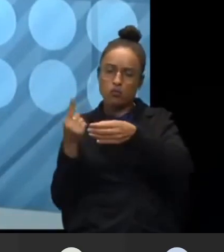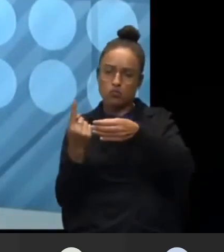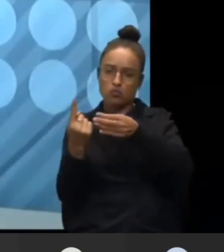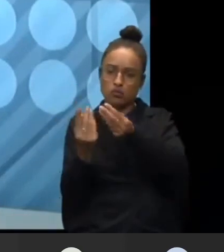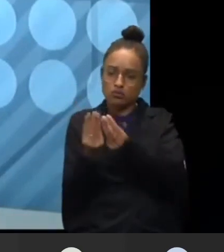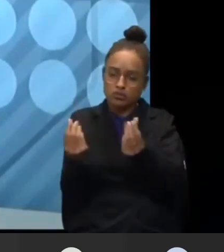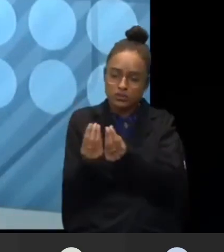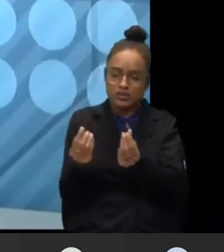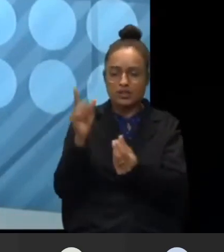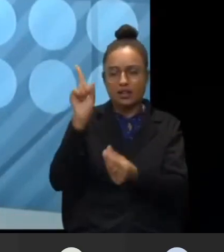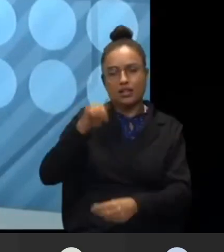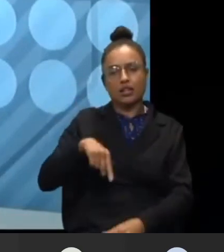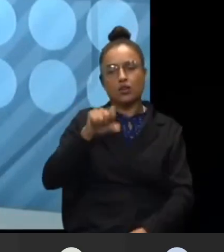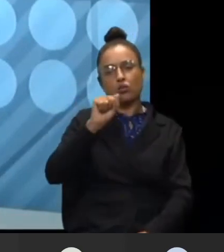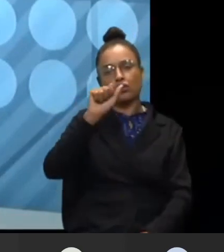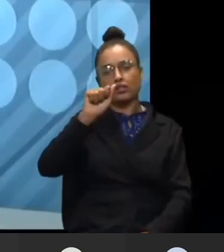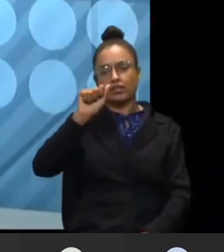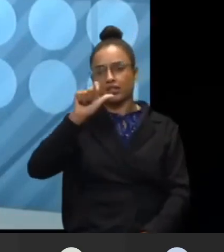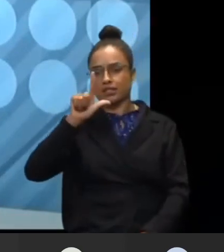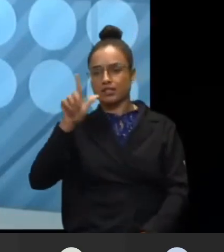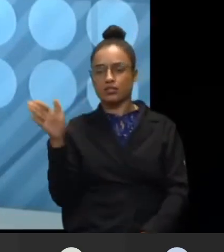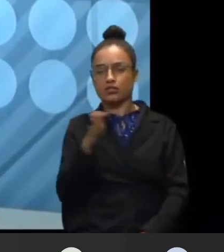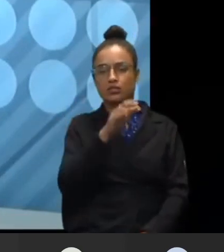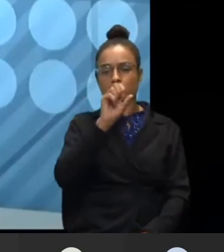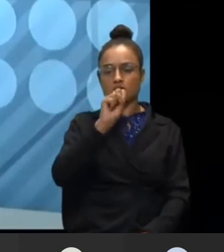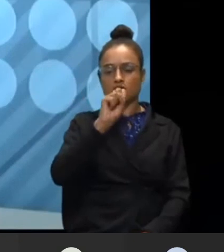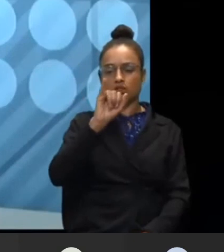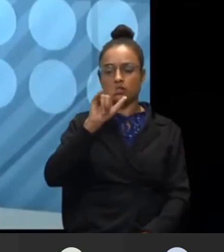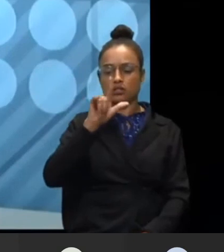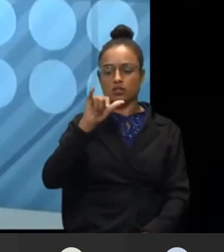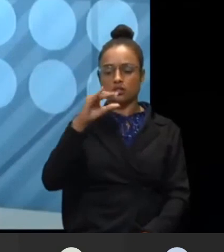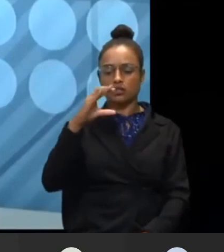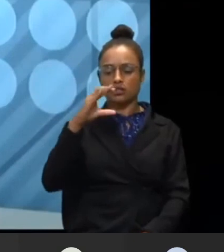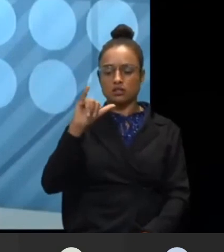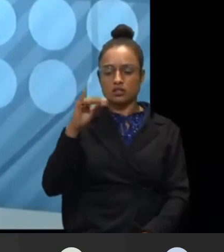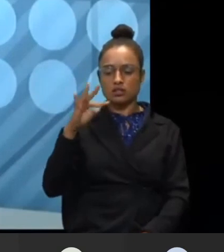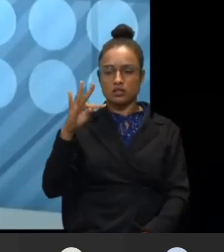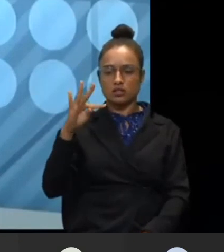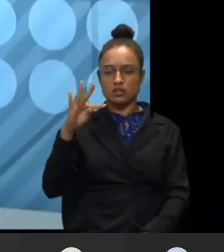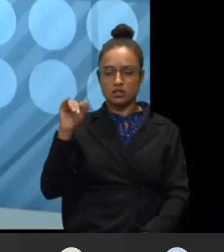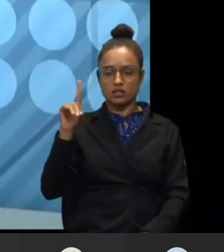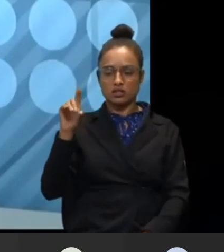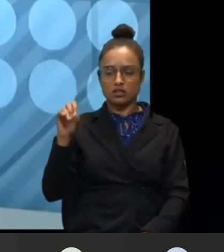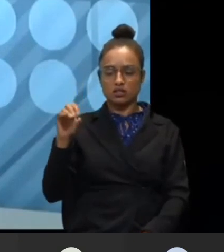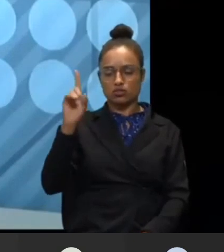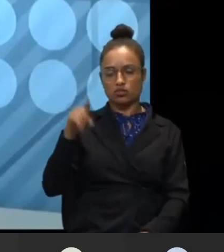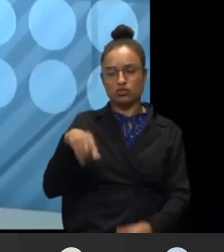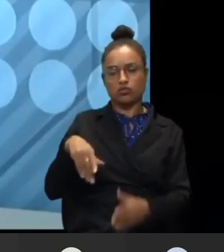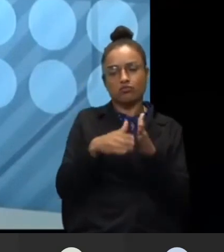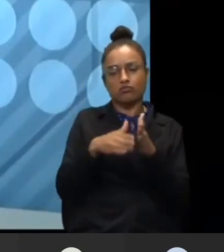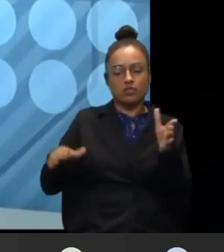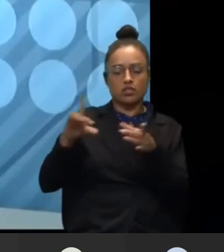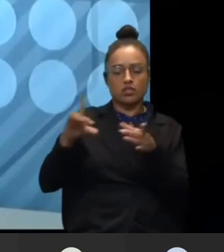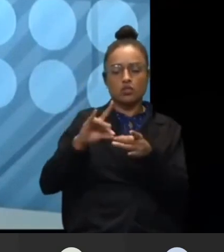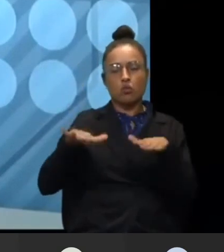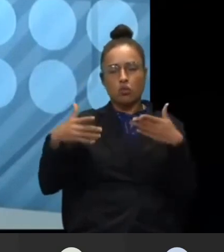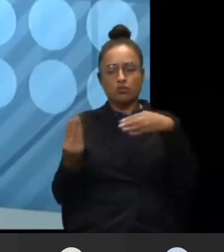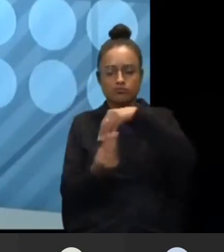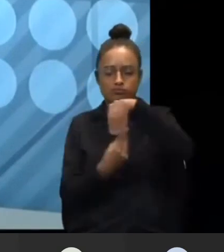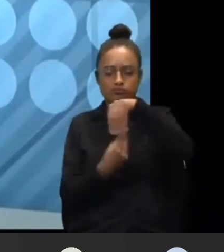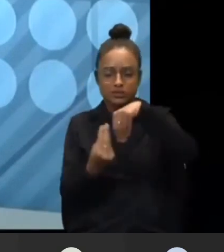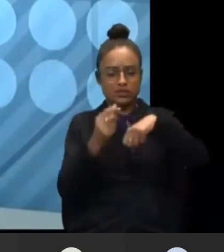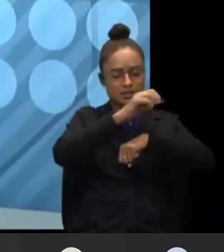essa titulação, então o NaOH vai reagindo com o nosso ácido graxo. Após reagido